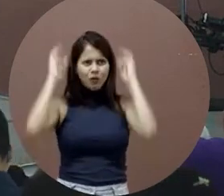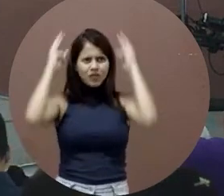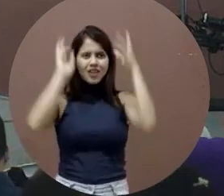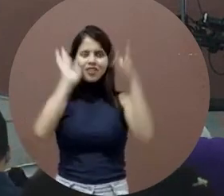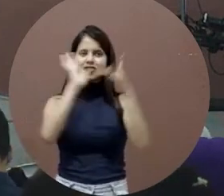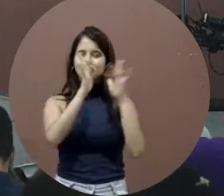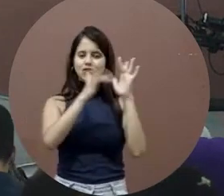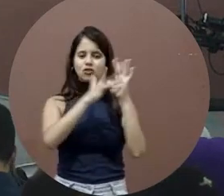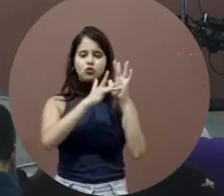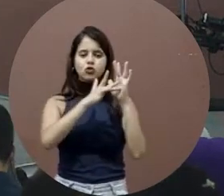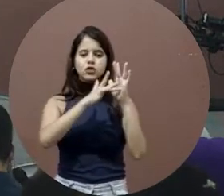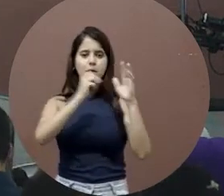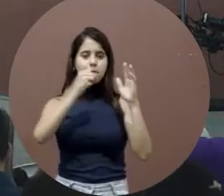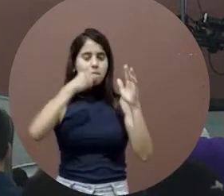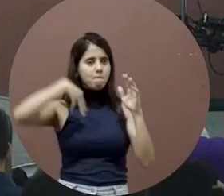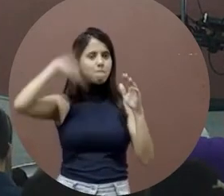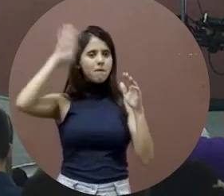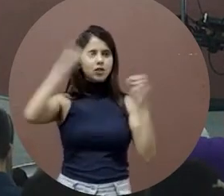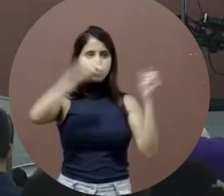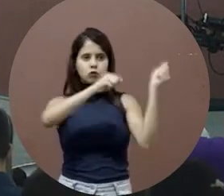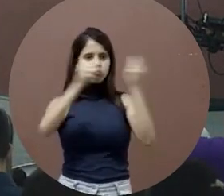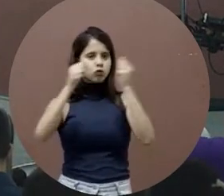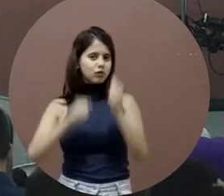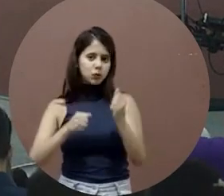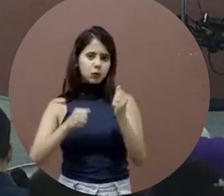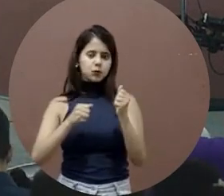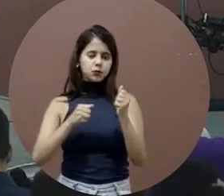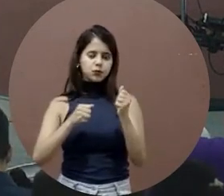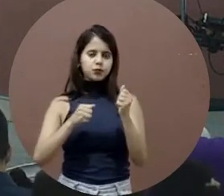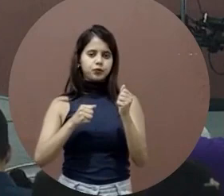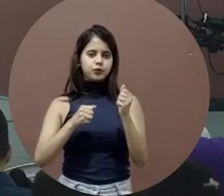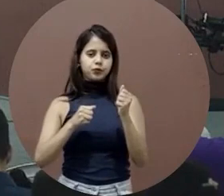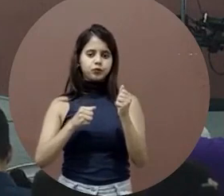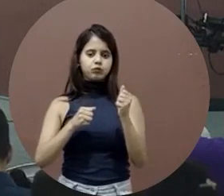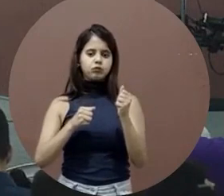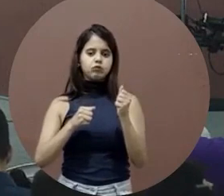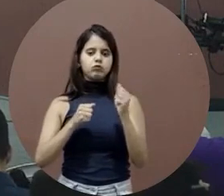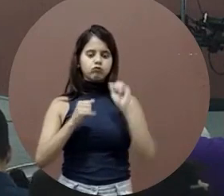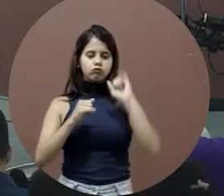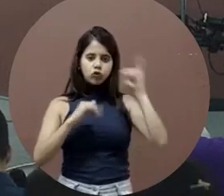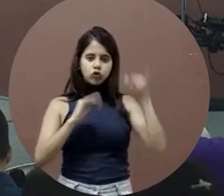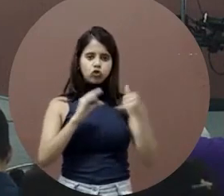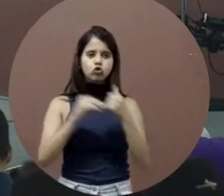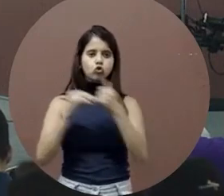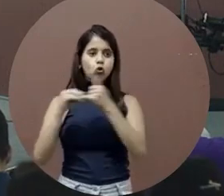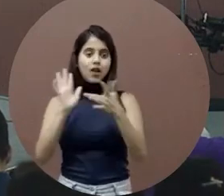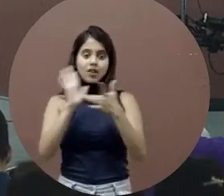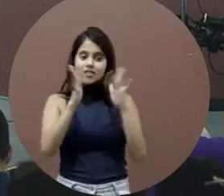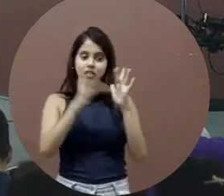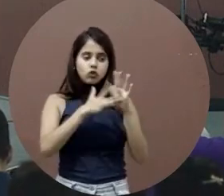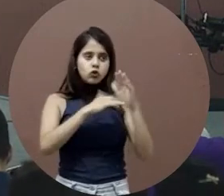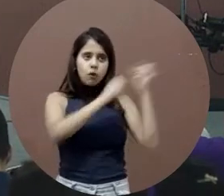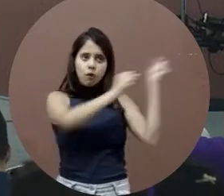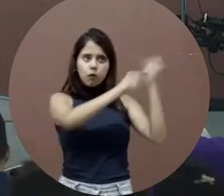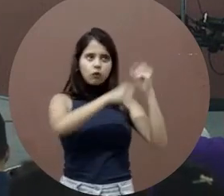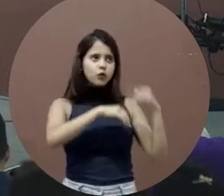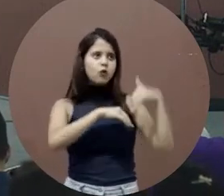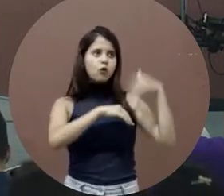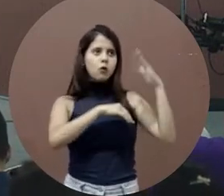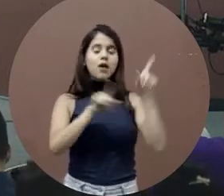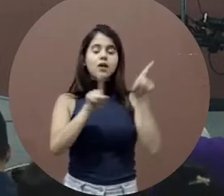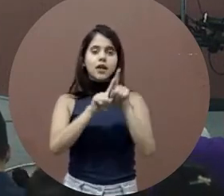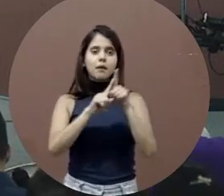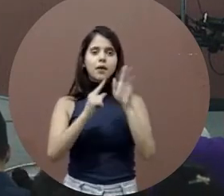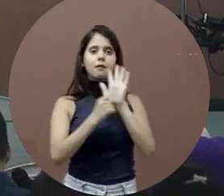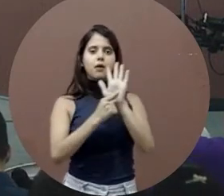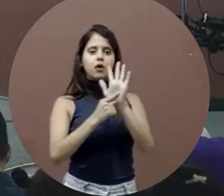superior a Josué, superior a Arão. E ele vai mostrar também que a obra de Jesus